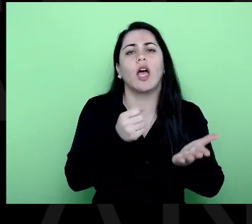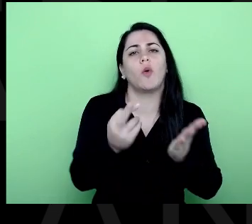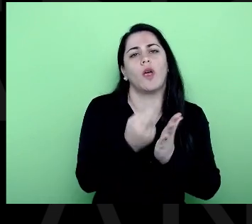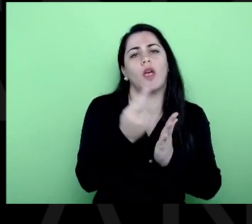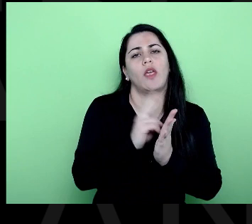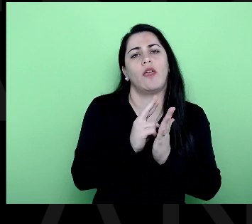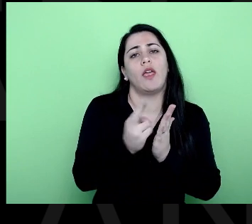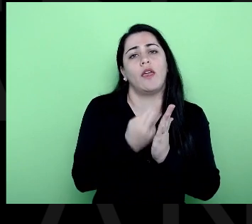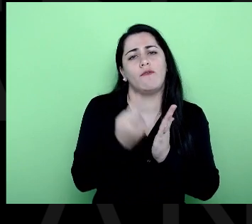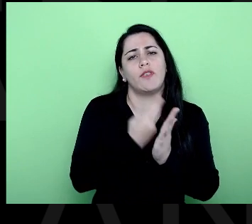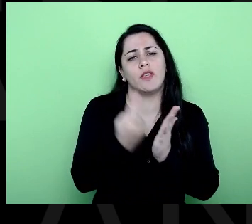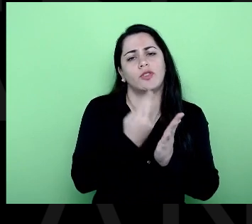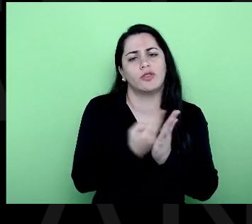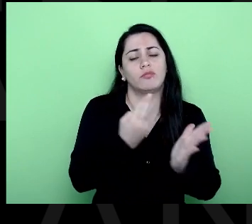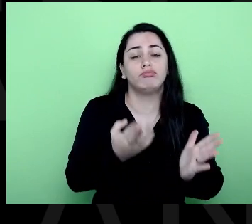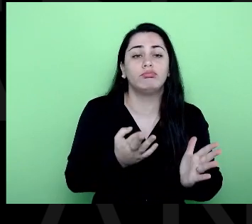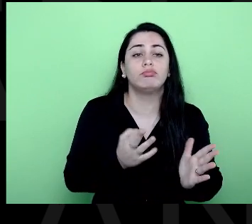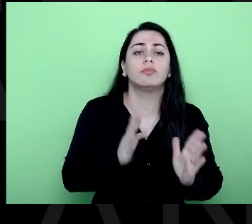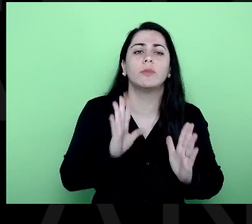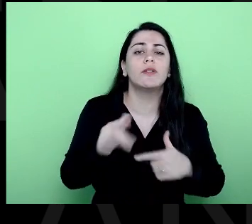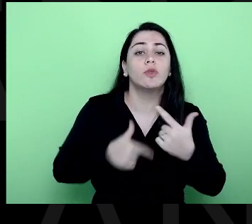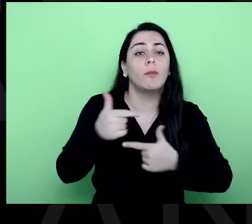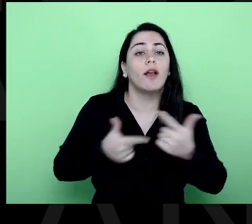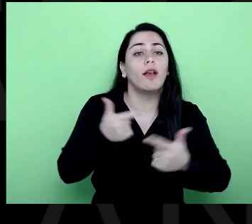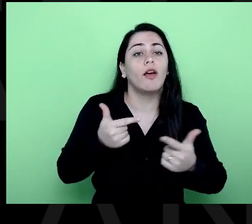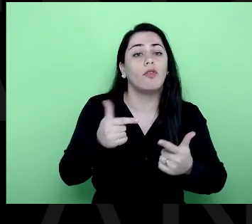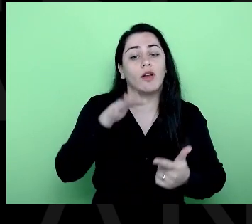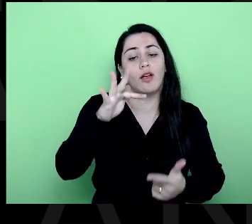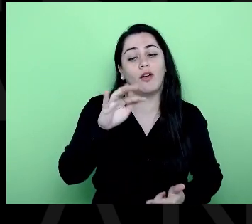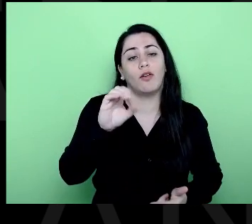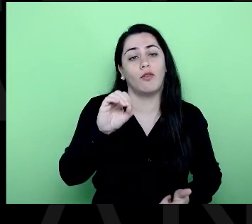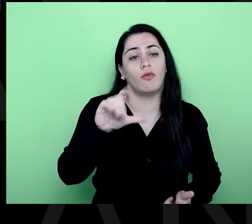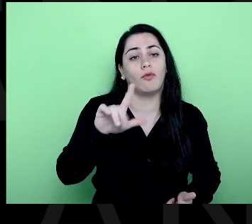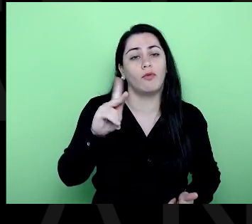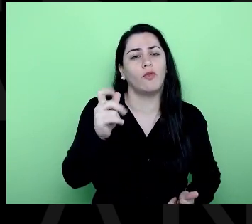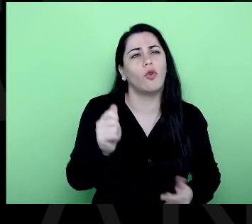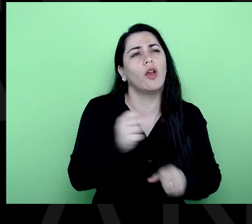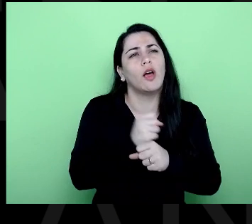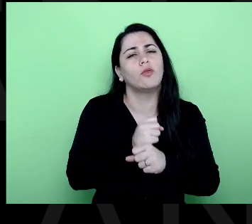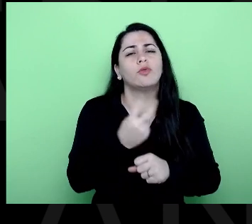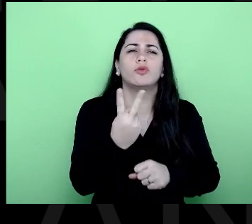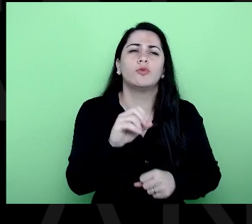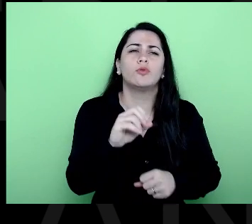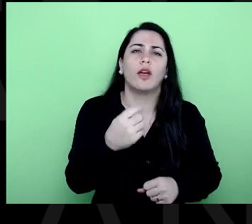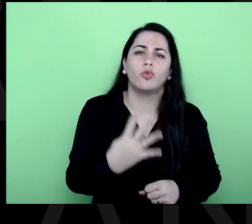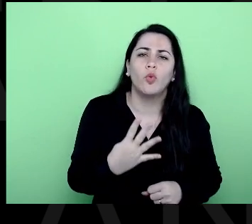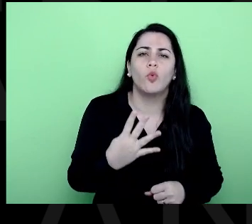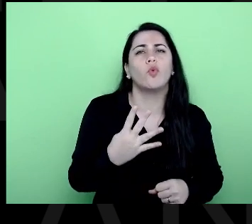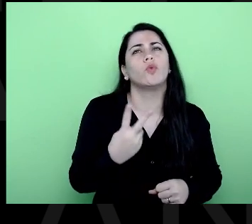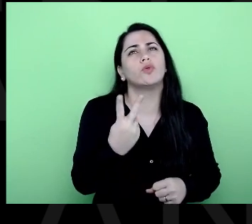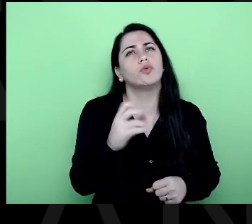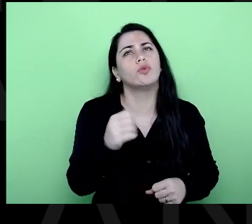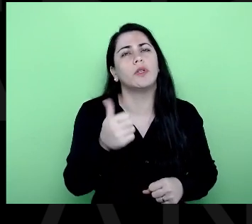inteira. E aí eu estava trabalhando na Folha em 2014, 2015,